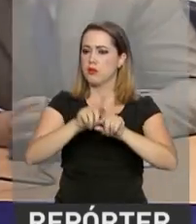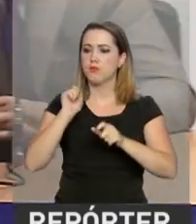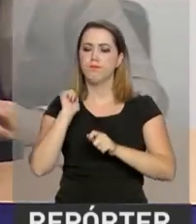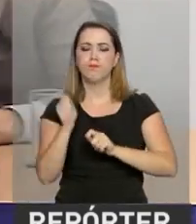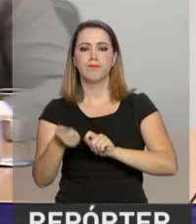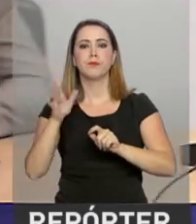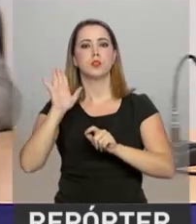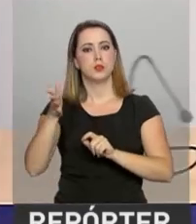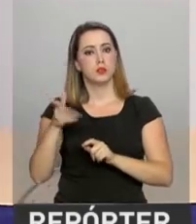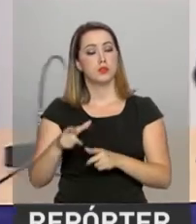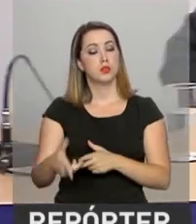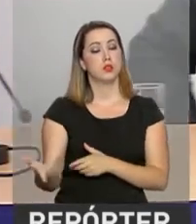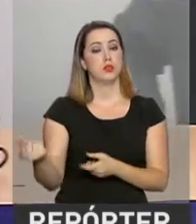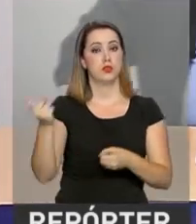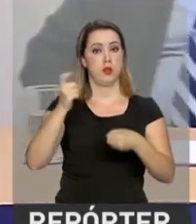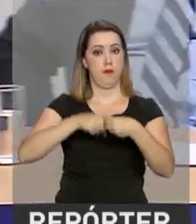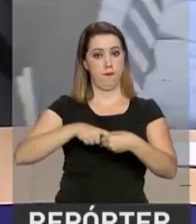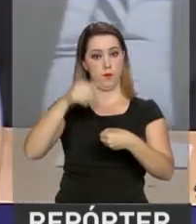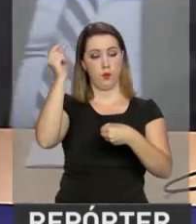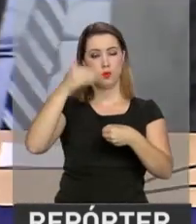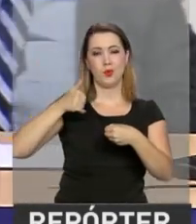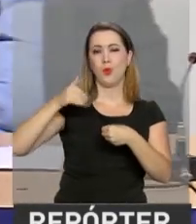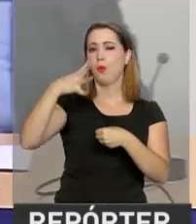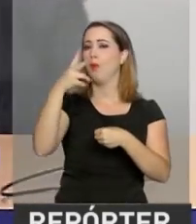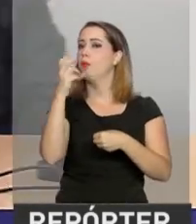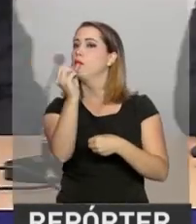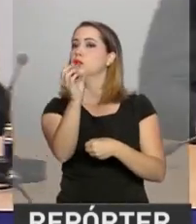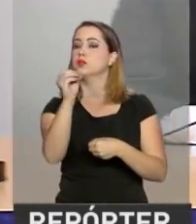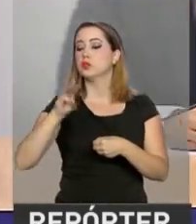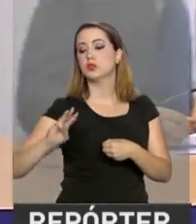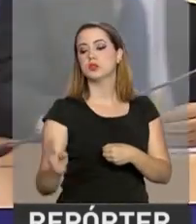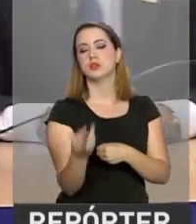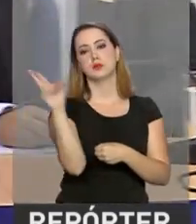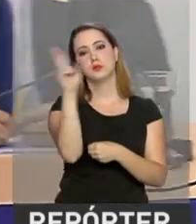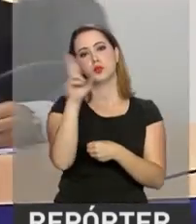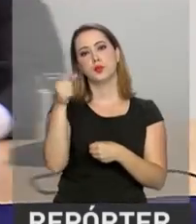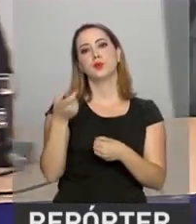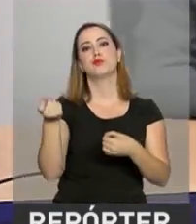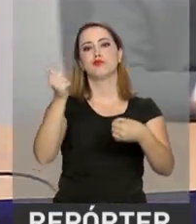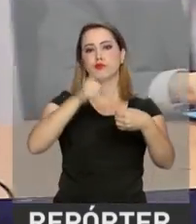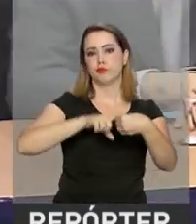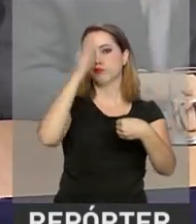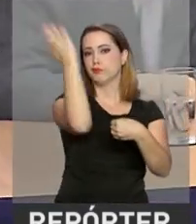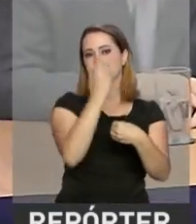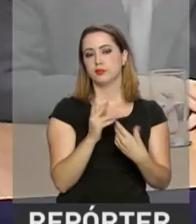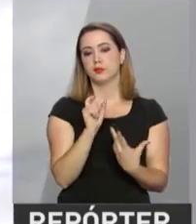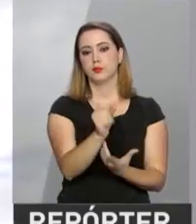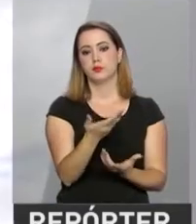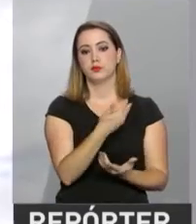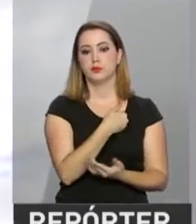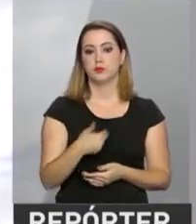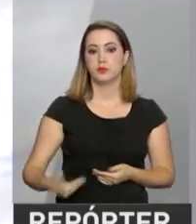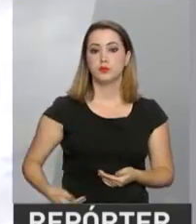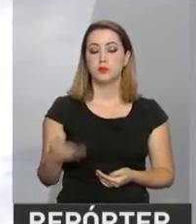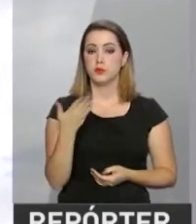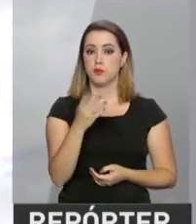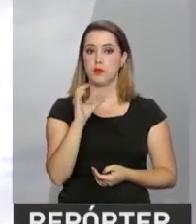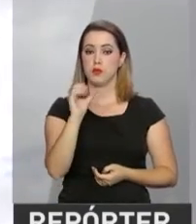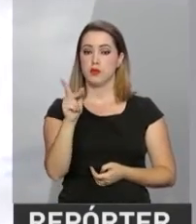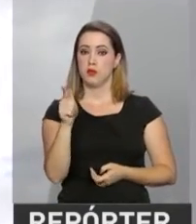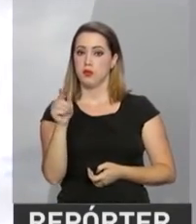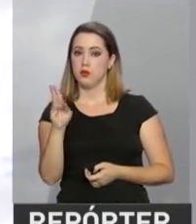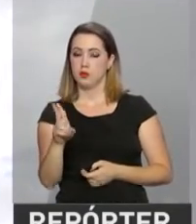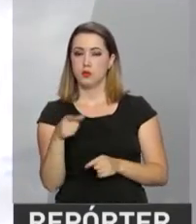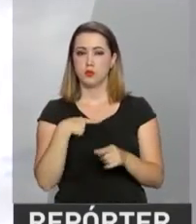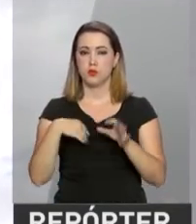já garantiu a recuperação de mais de 500 milhões de reais aos cofres públicos. O Ministério da